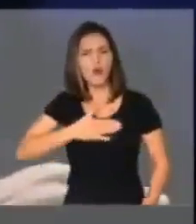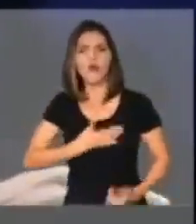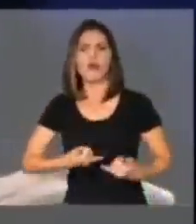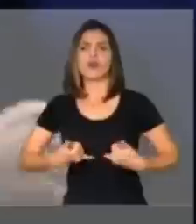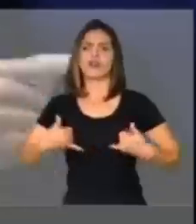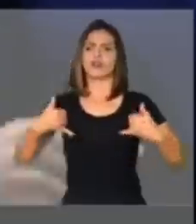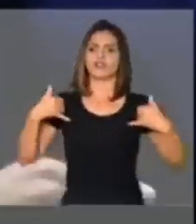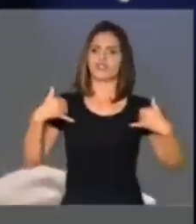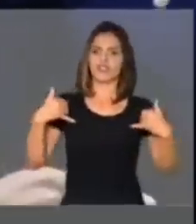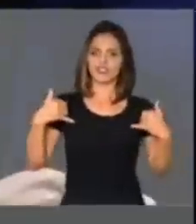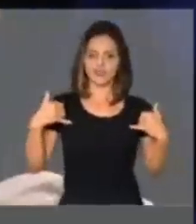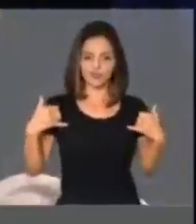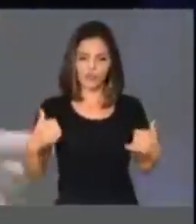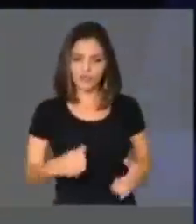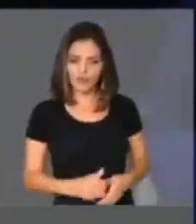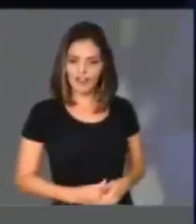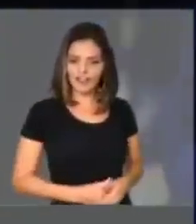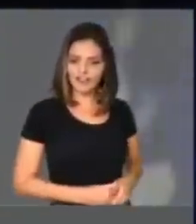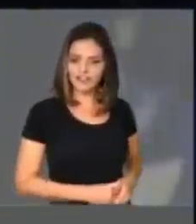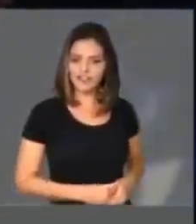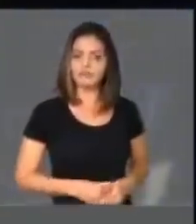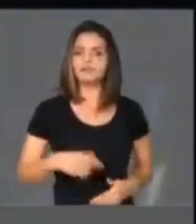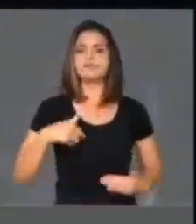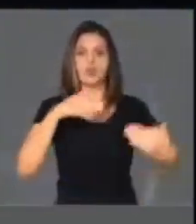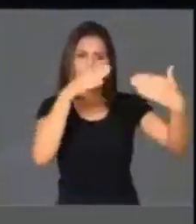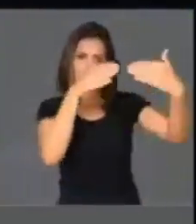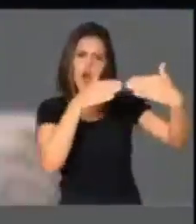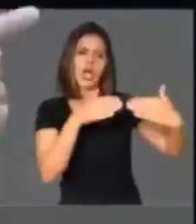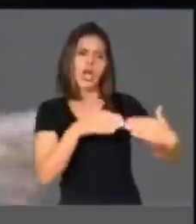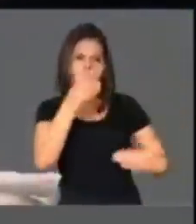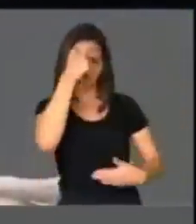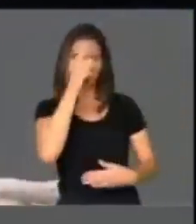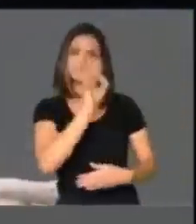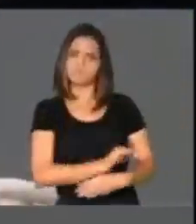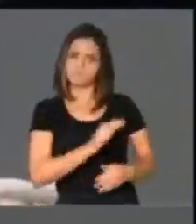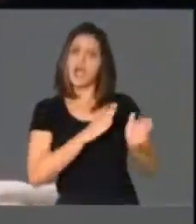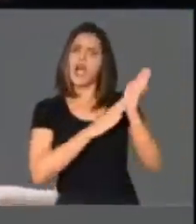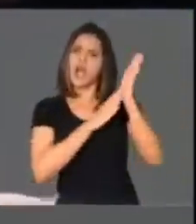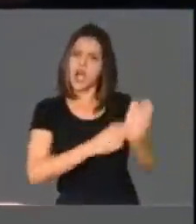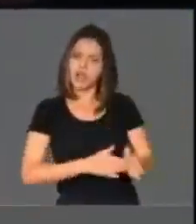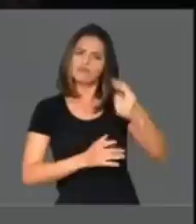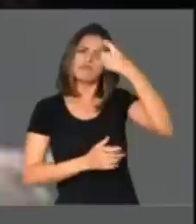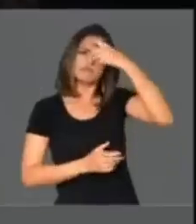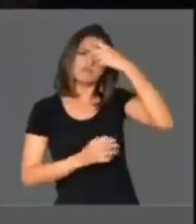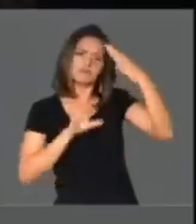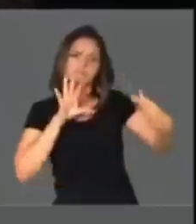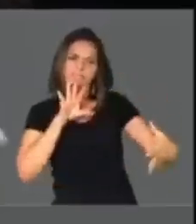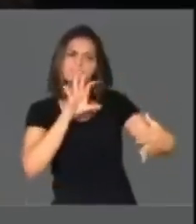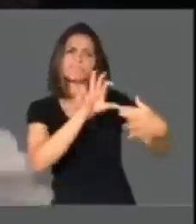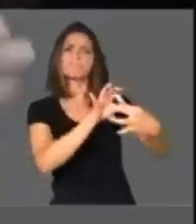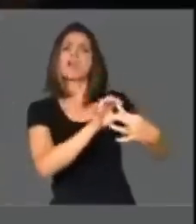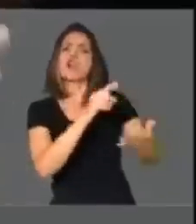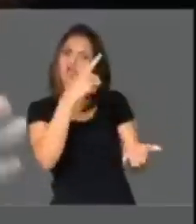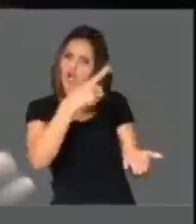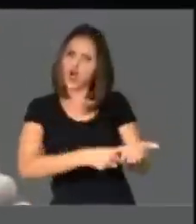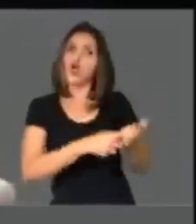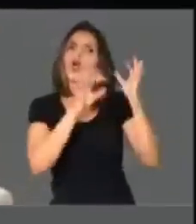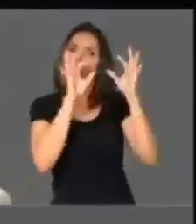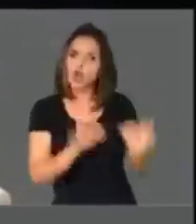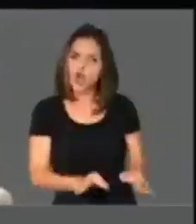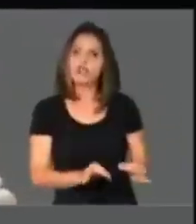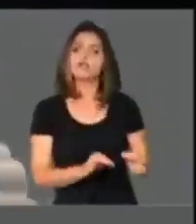me espelho na sua coerência. Tudo que você falou ali, eu acompanhei o seu raciocínio e acompanhei de